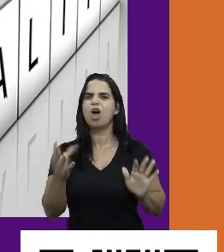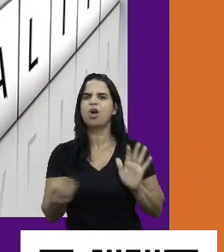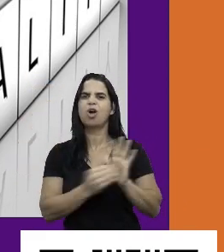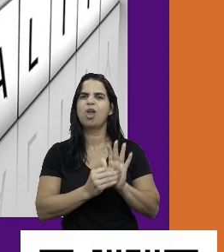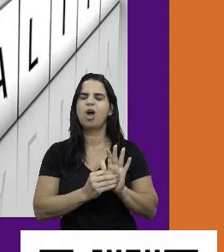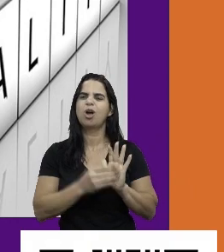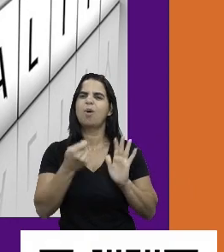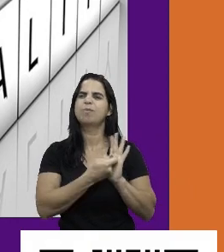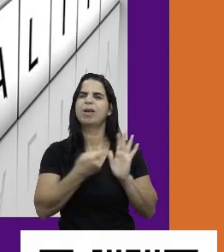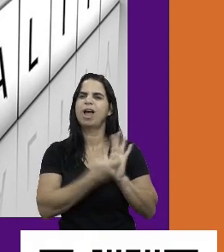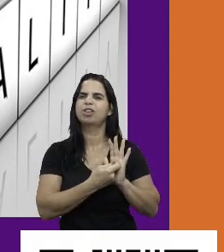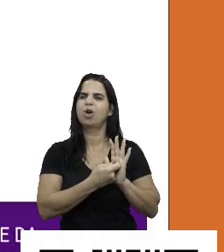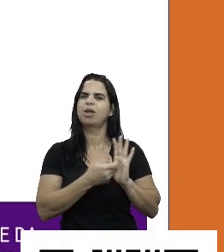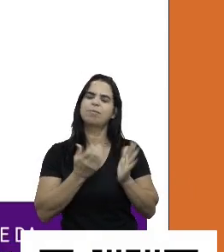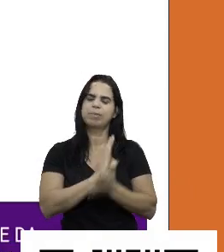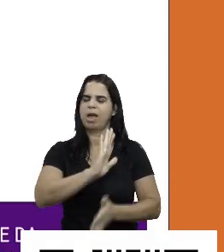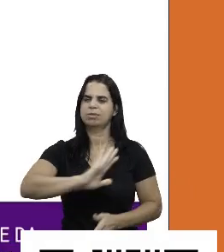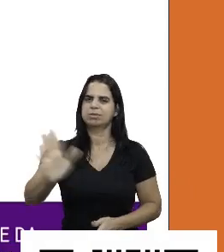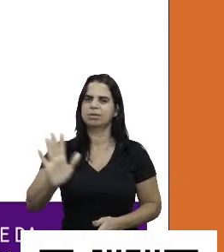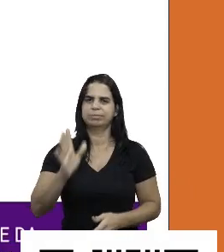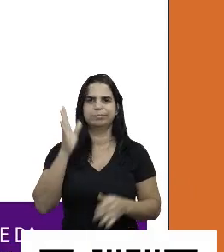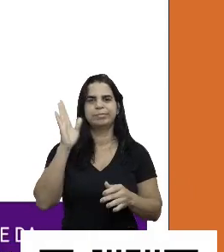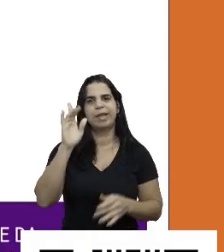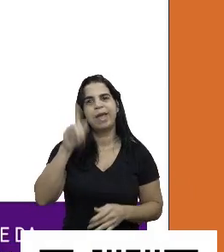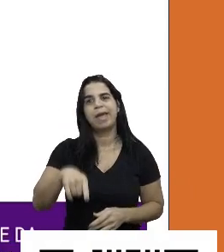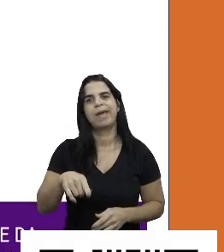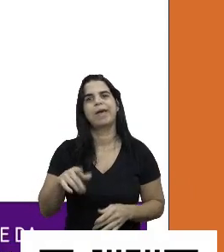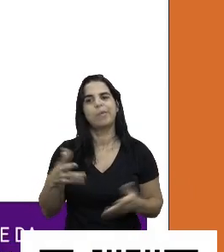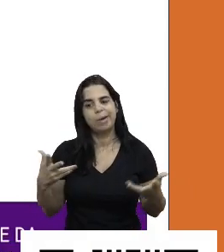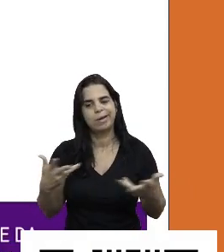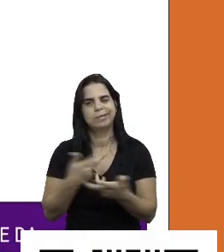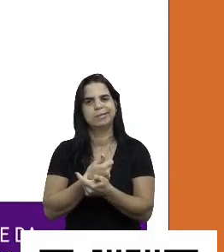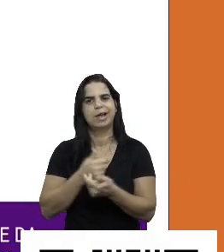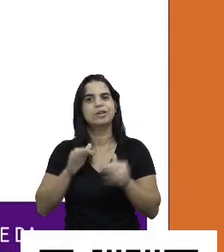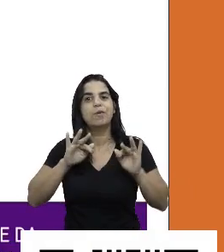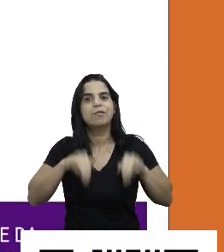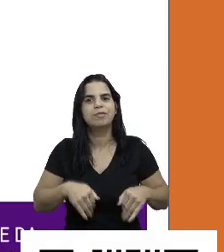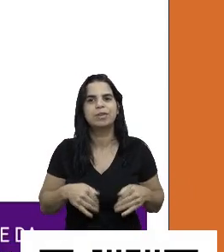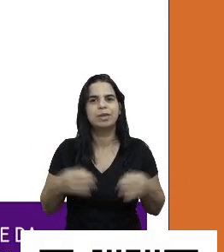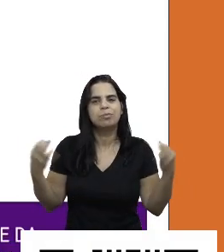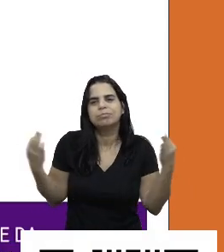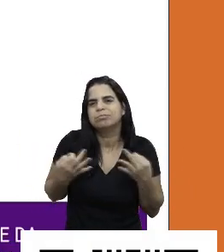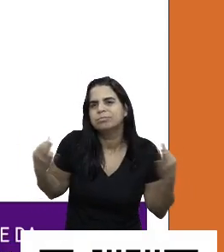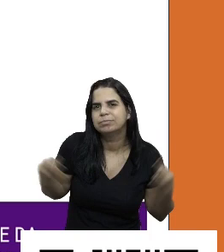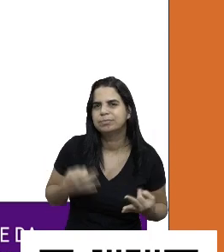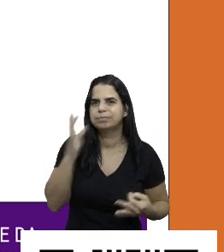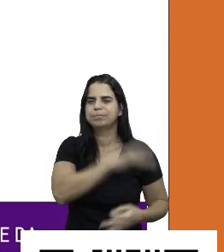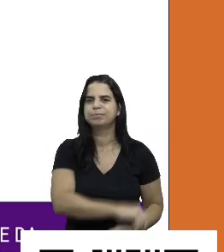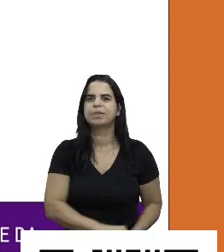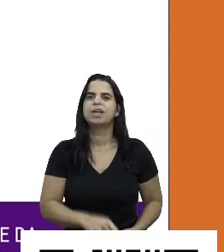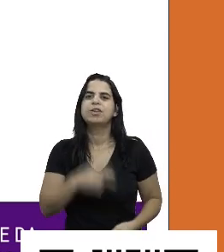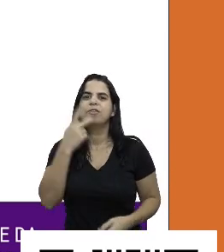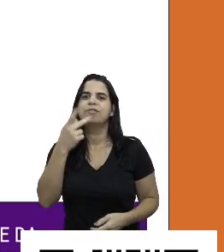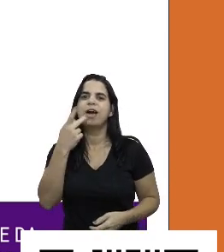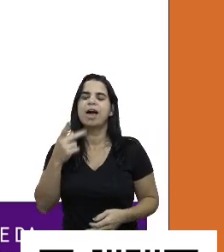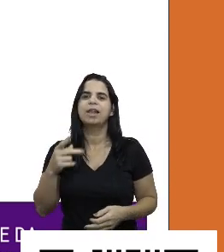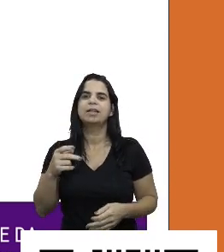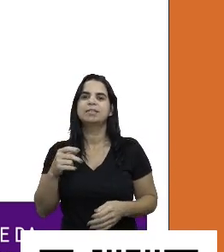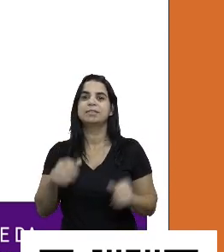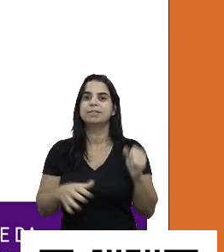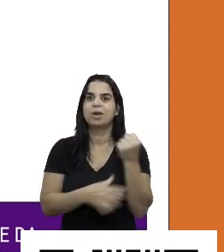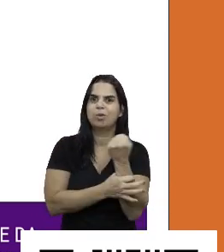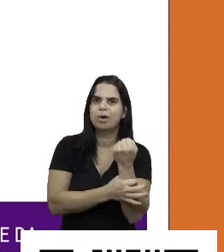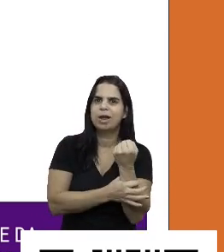é a qualidade é o fim é o capricho e por último não menos importante aqui a gente fala de segurança e lgpd né então